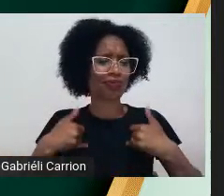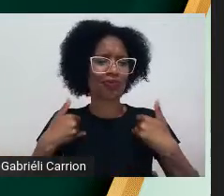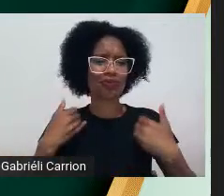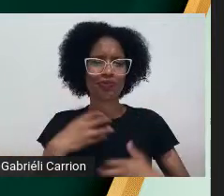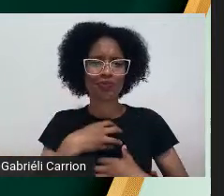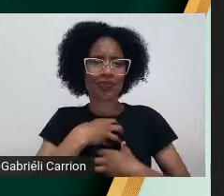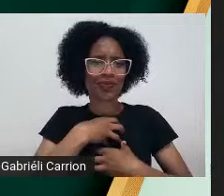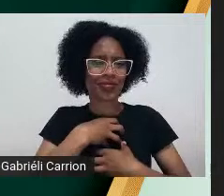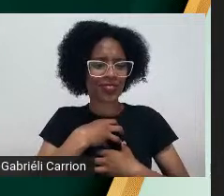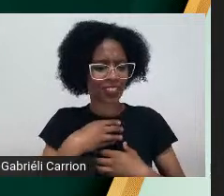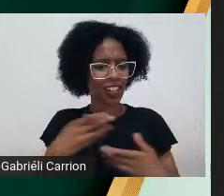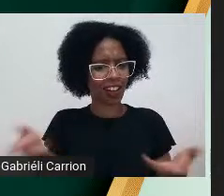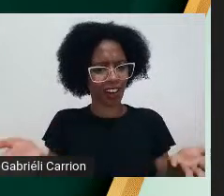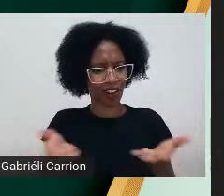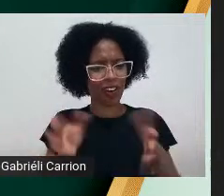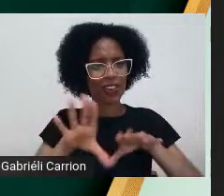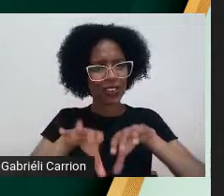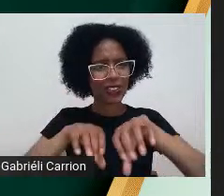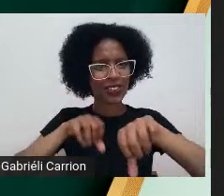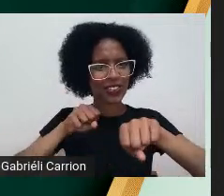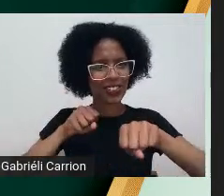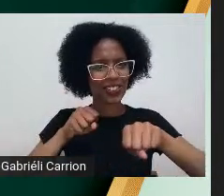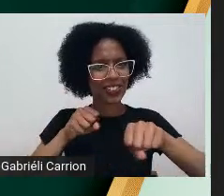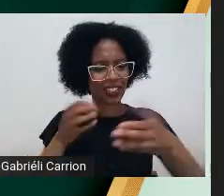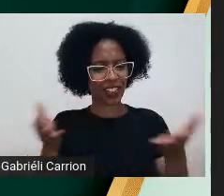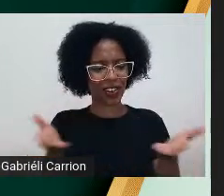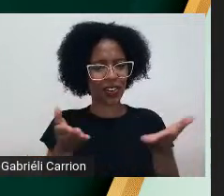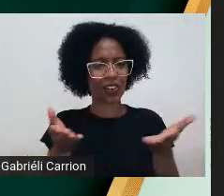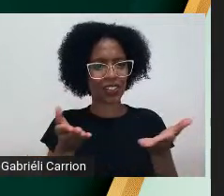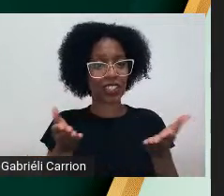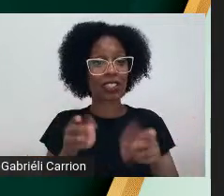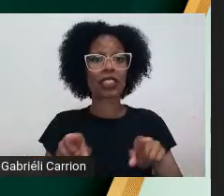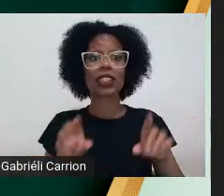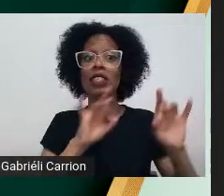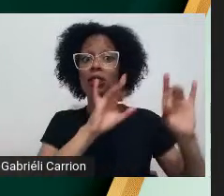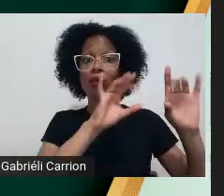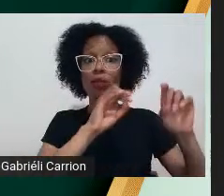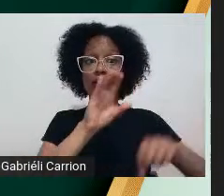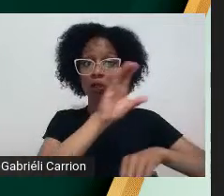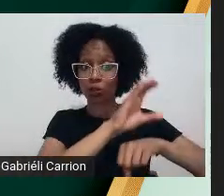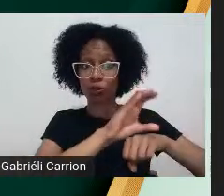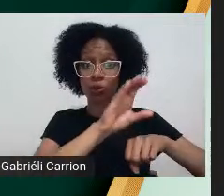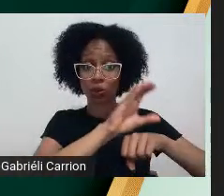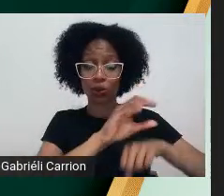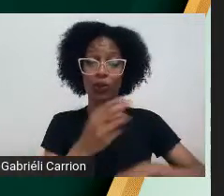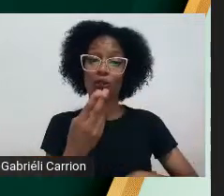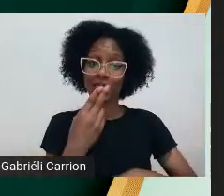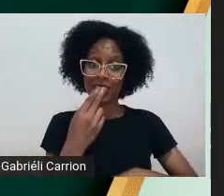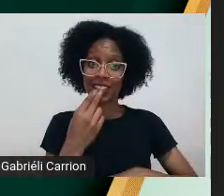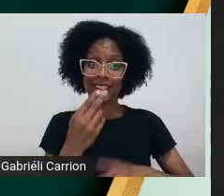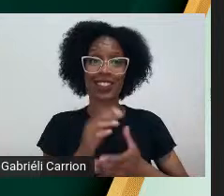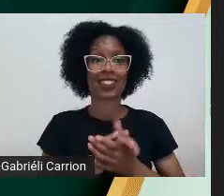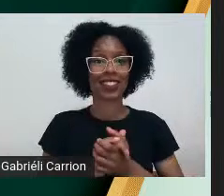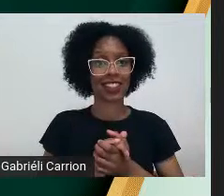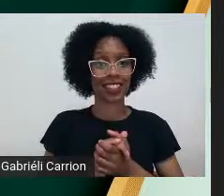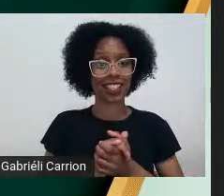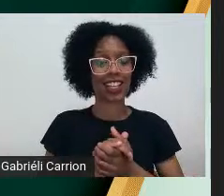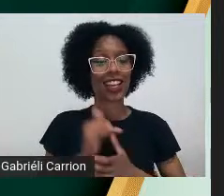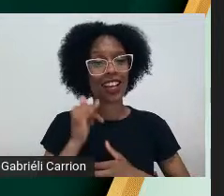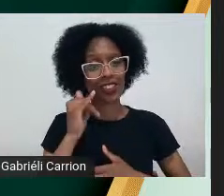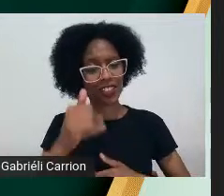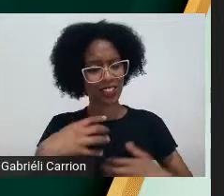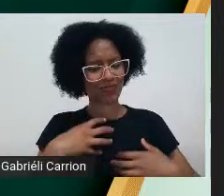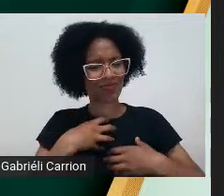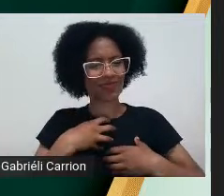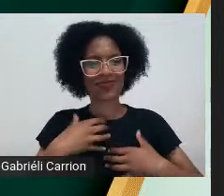estar com os formandos da tarde de hoje, especialmente do curso de nutrição. Dizer que nos alegra